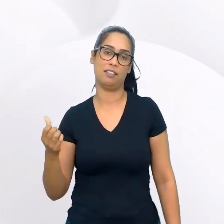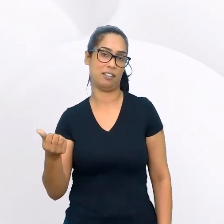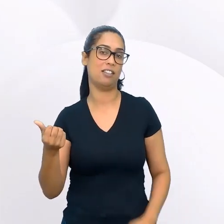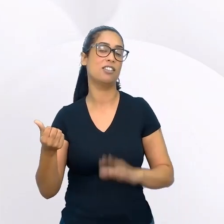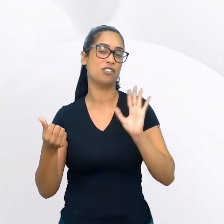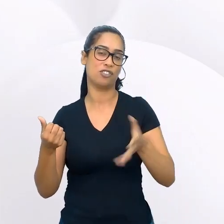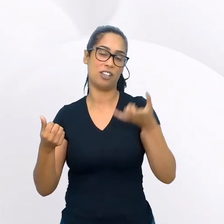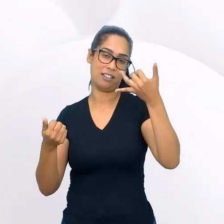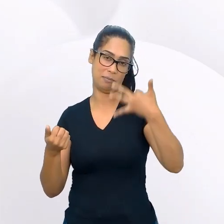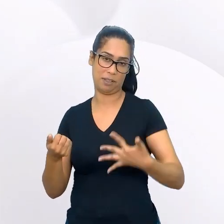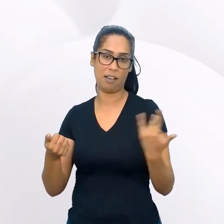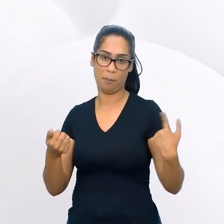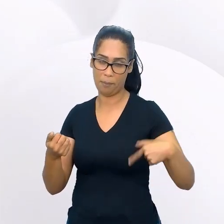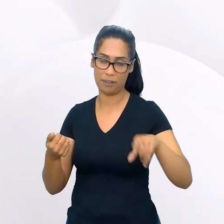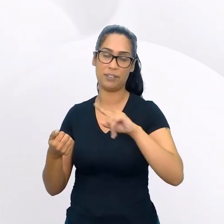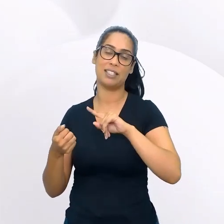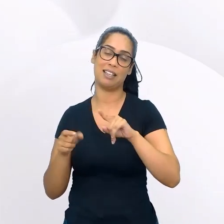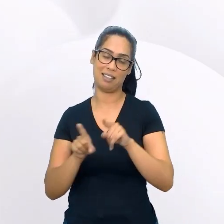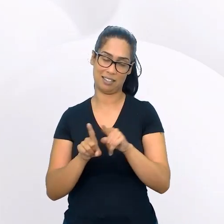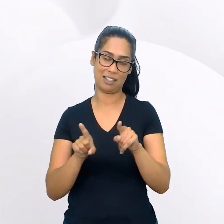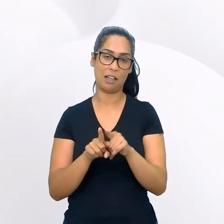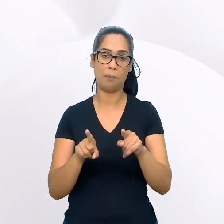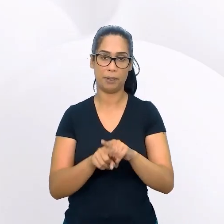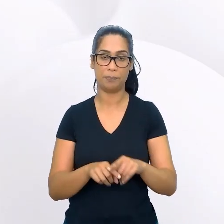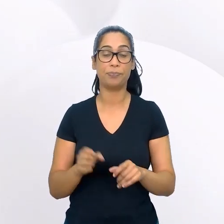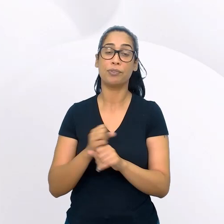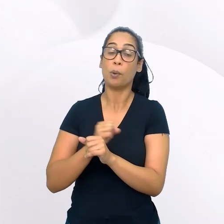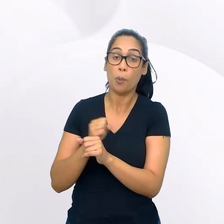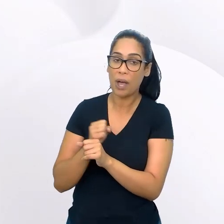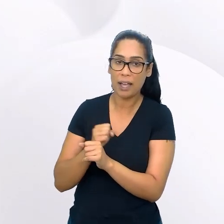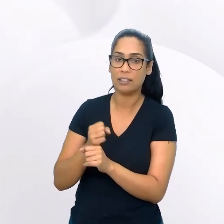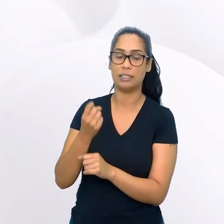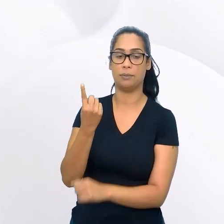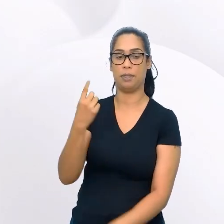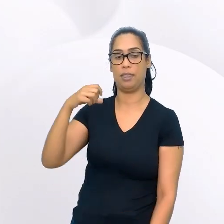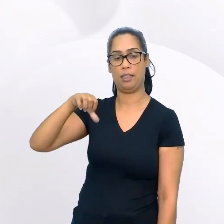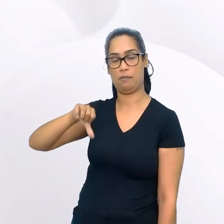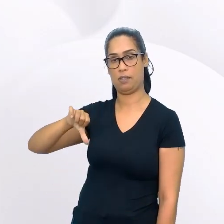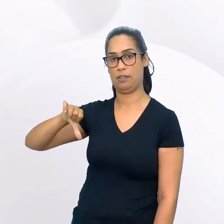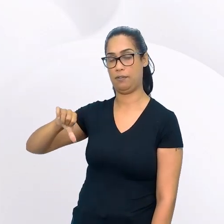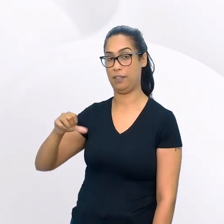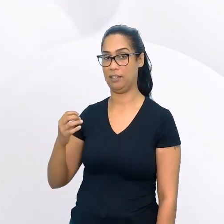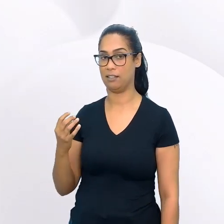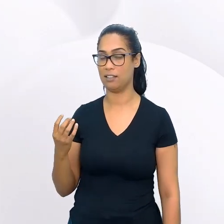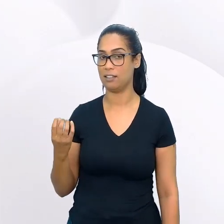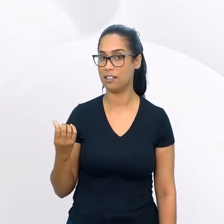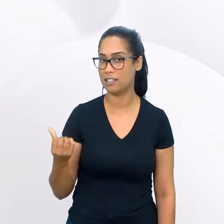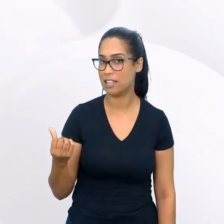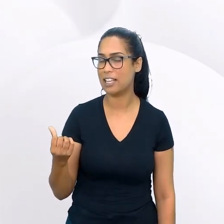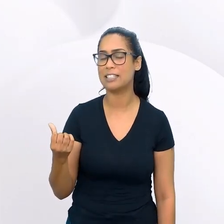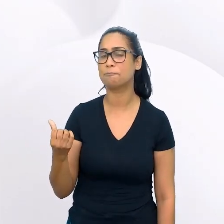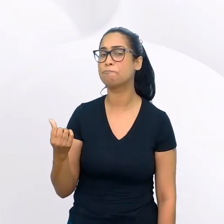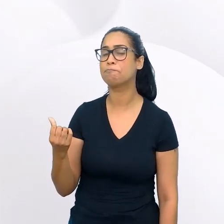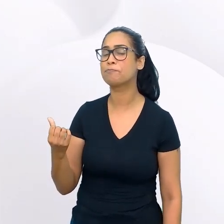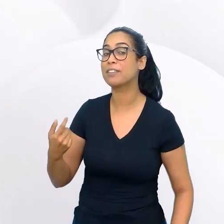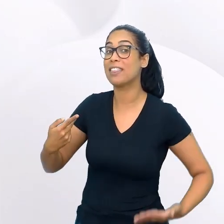finalmente assim em 96 nós temos a nossa a nossa LDB